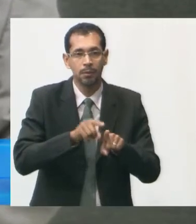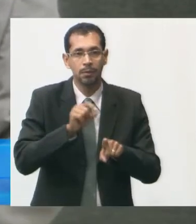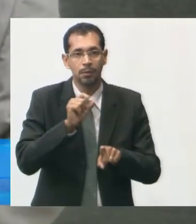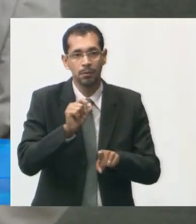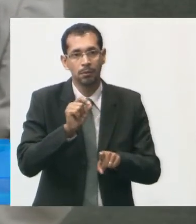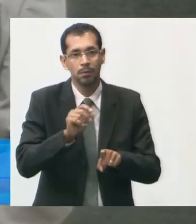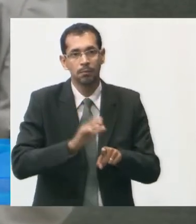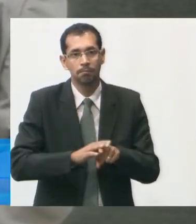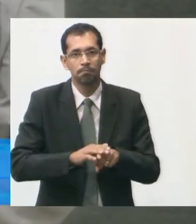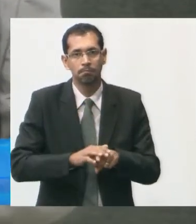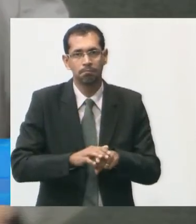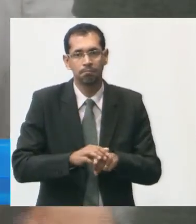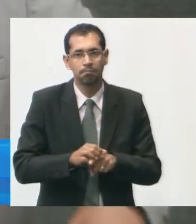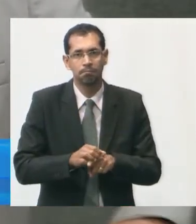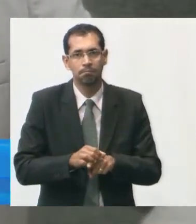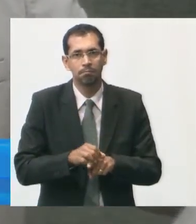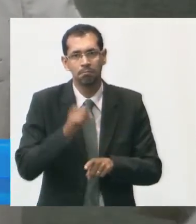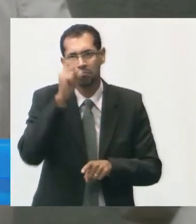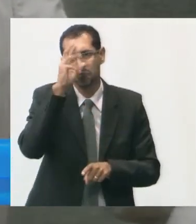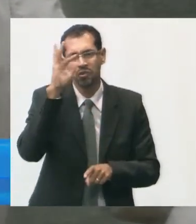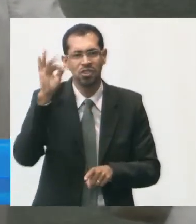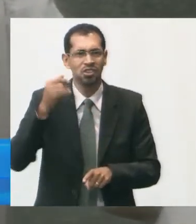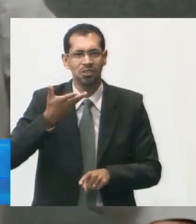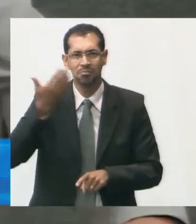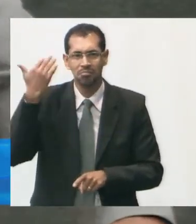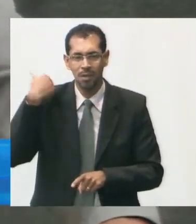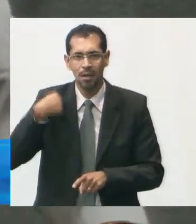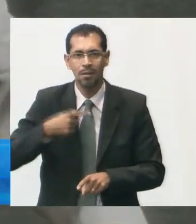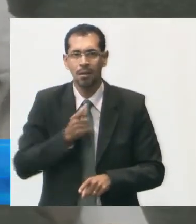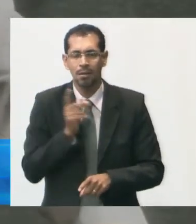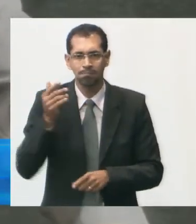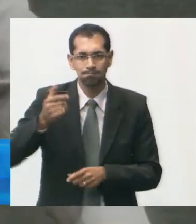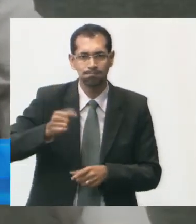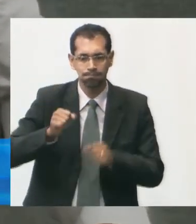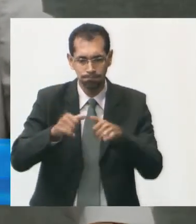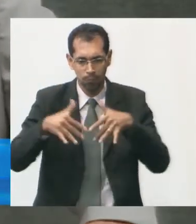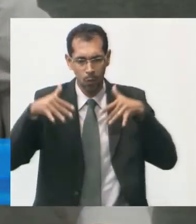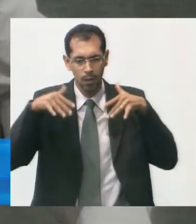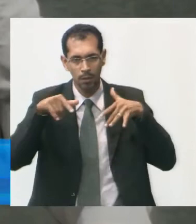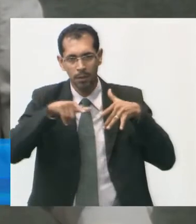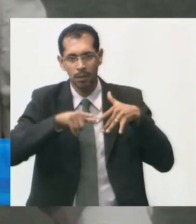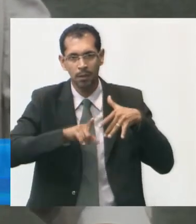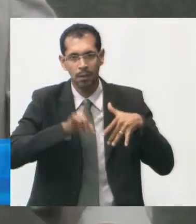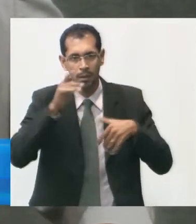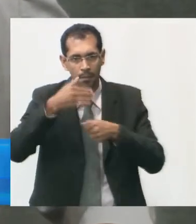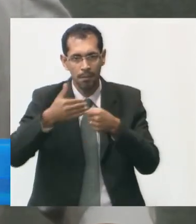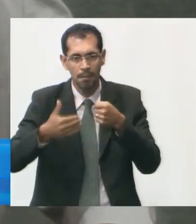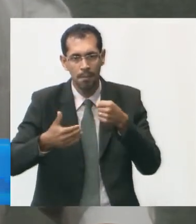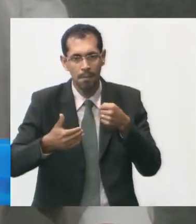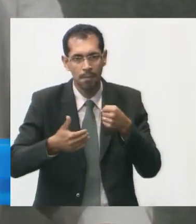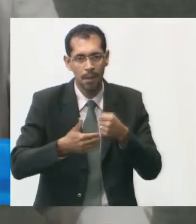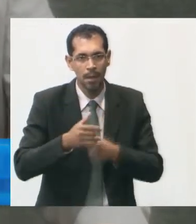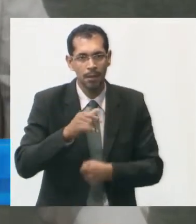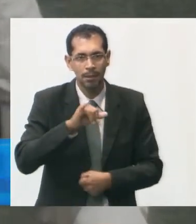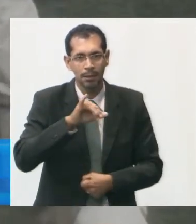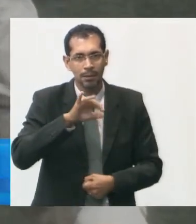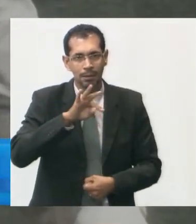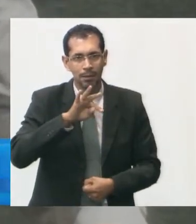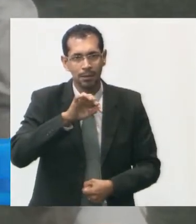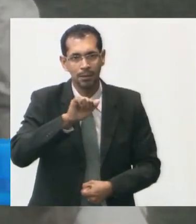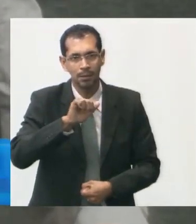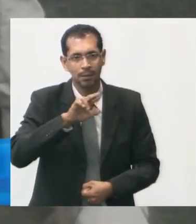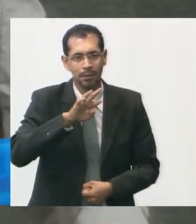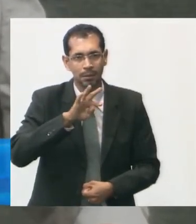nós fizemos uma assembleia no bairro Tararé, onde o vereador Sandro Parrini estava lá, estava o vereador também